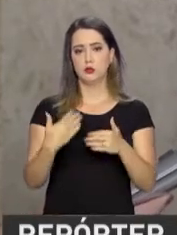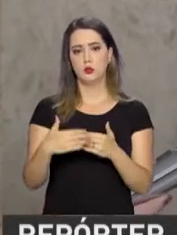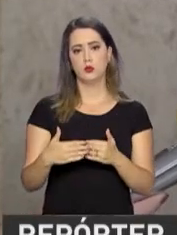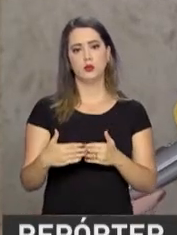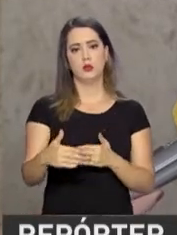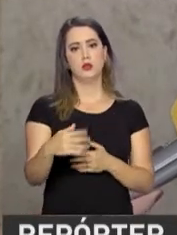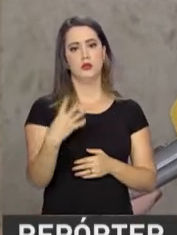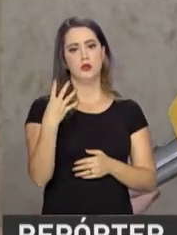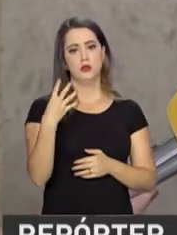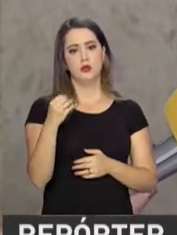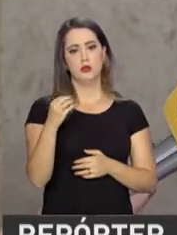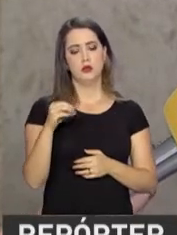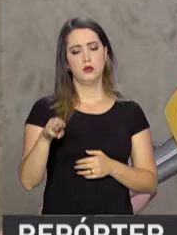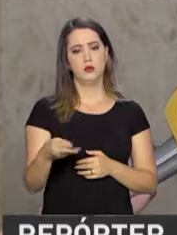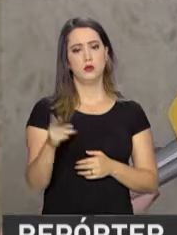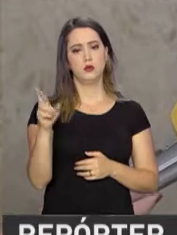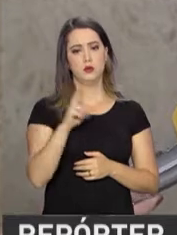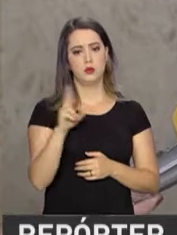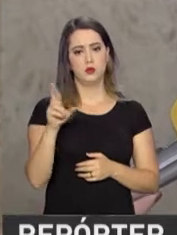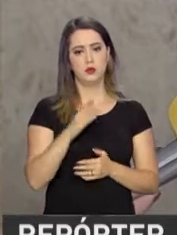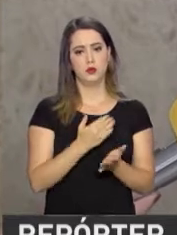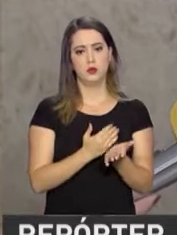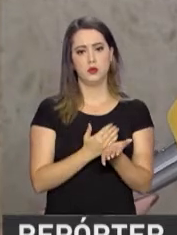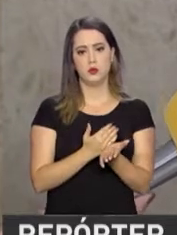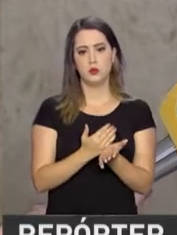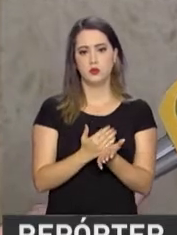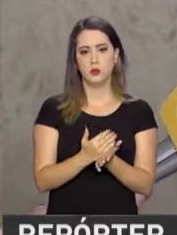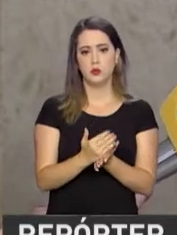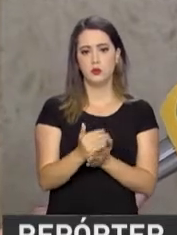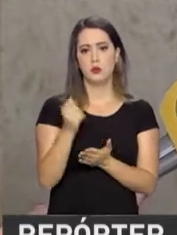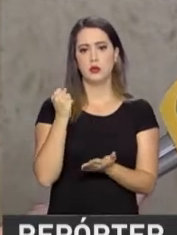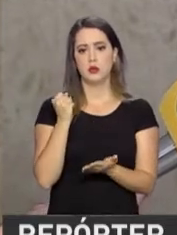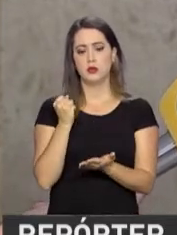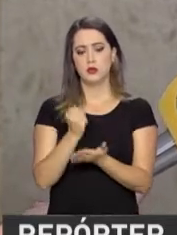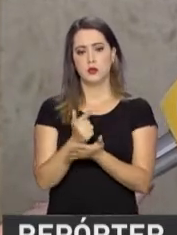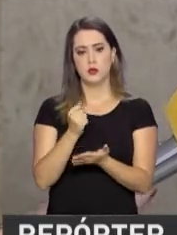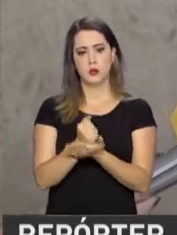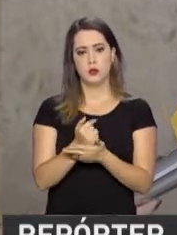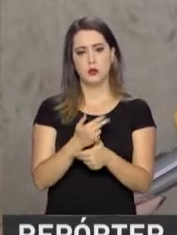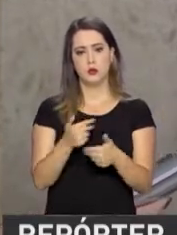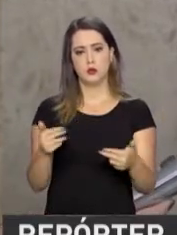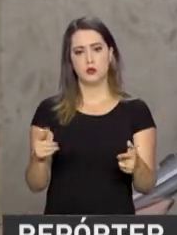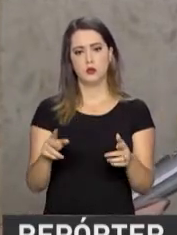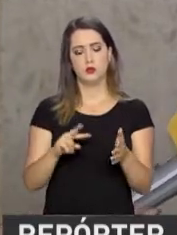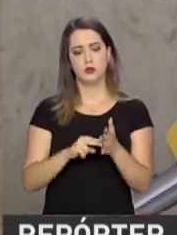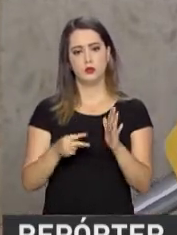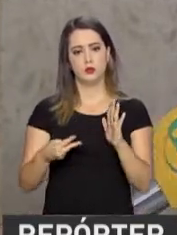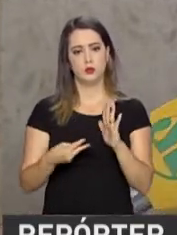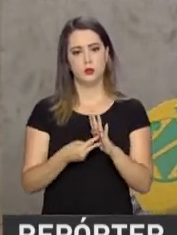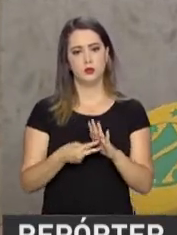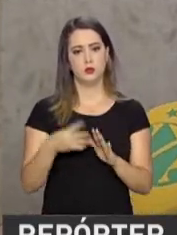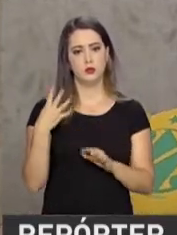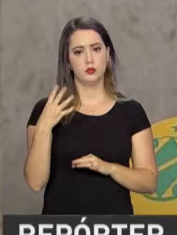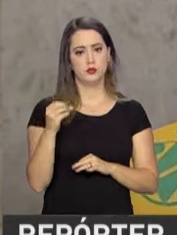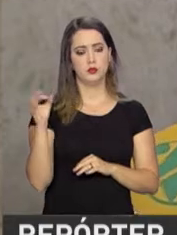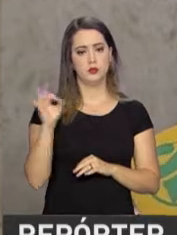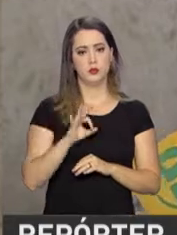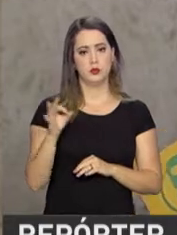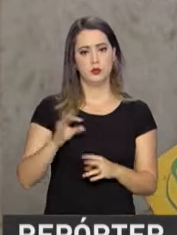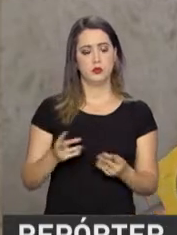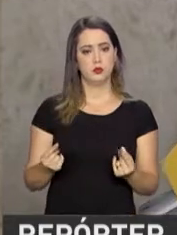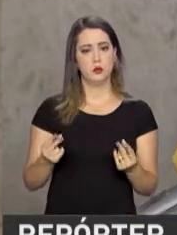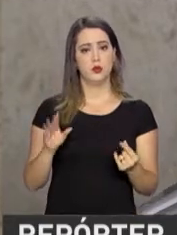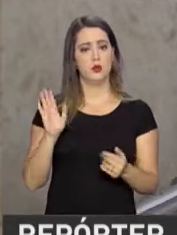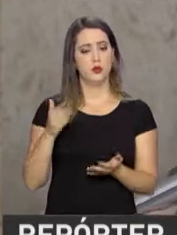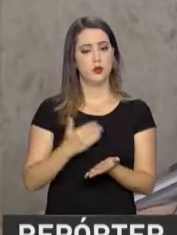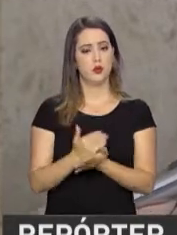400 milhões de reais já estão em processamento para aquisição isso representa praticamente a 40% dos recursos